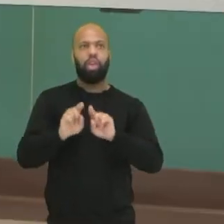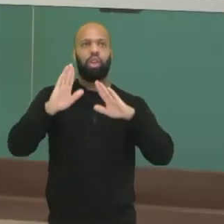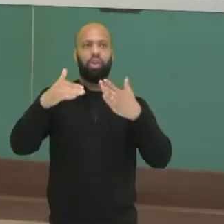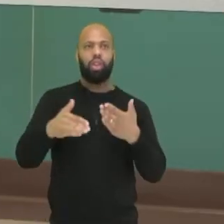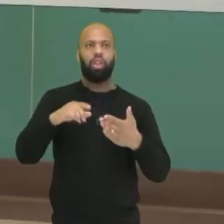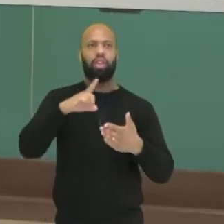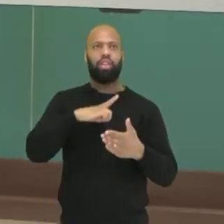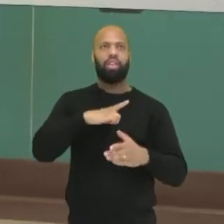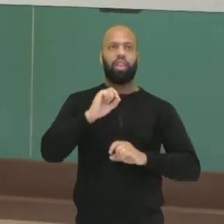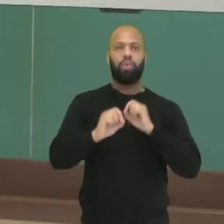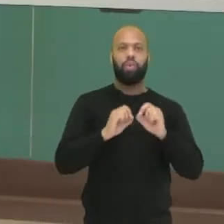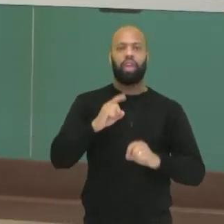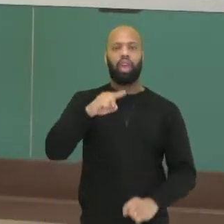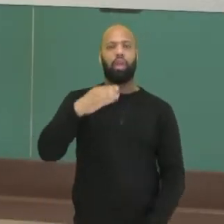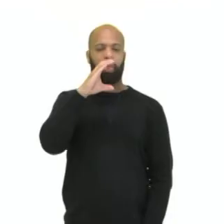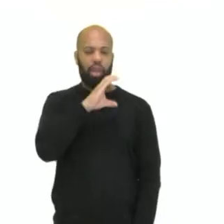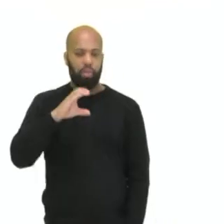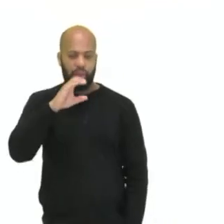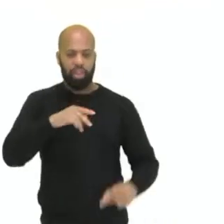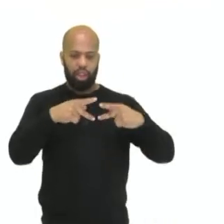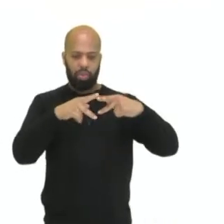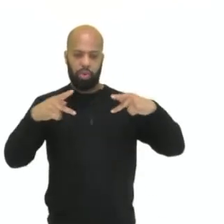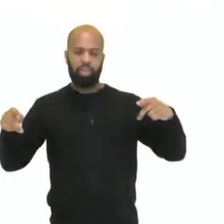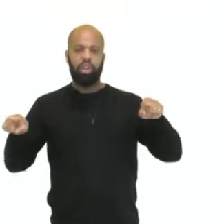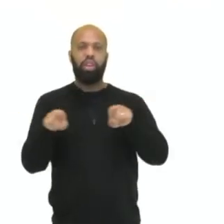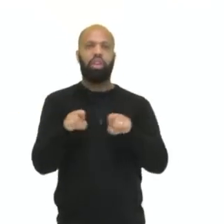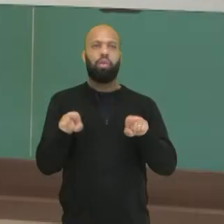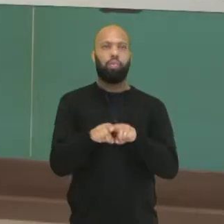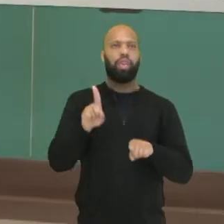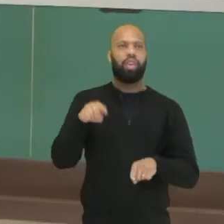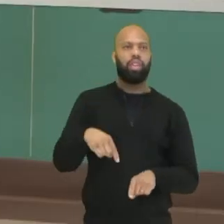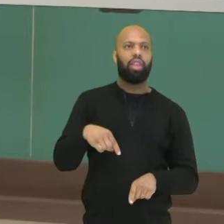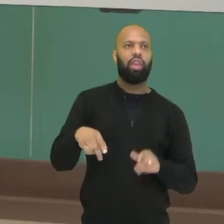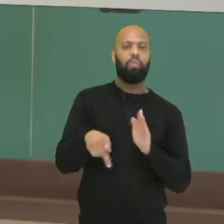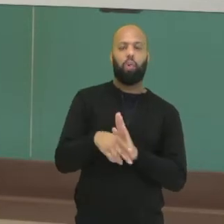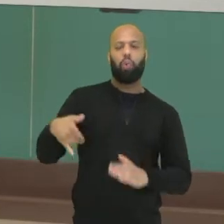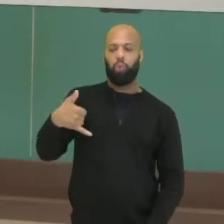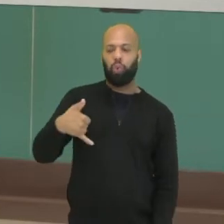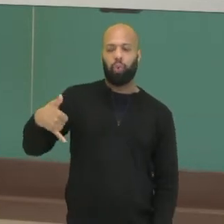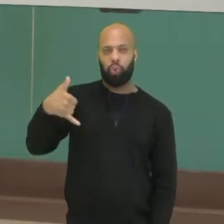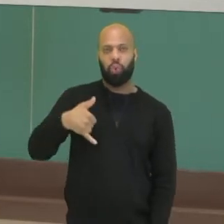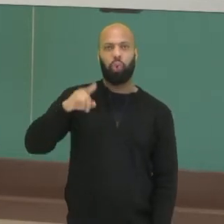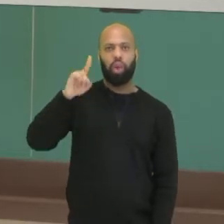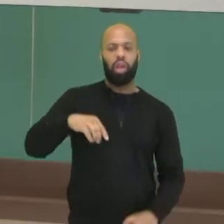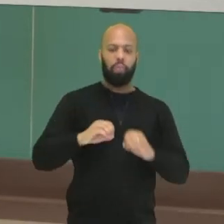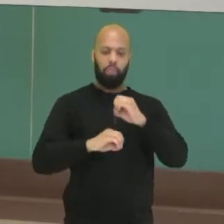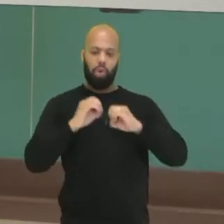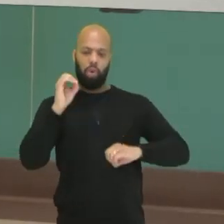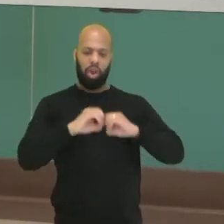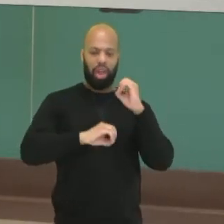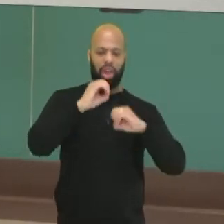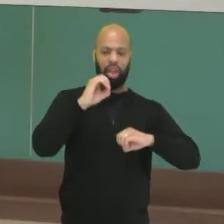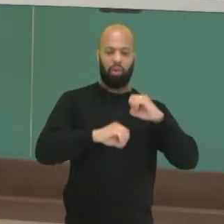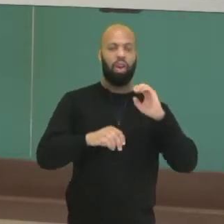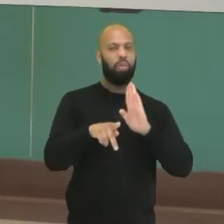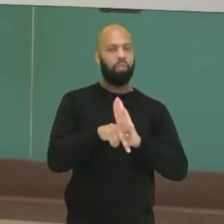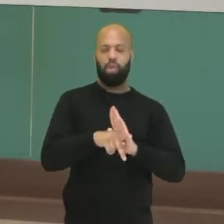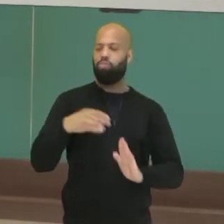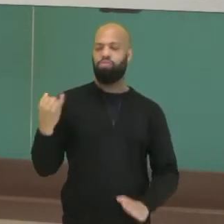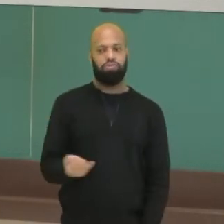ali, dos carboidratos, das proteínas, dos lipídios, que são as chamadas moléculas orgânicas tão essenciais para a nossa vida, tá